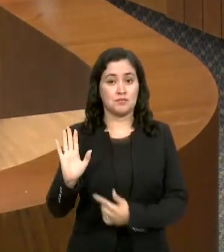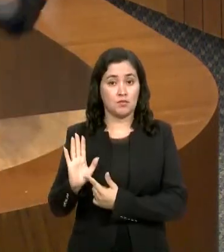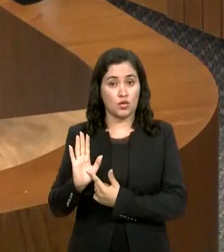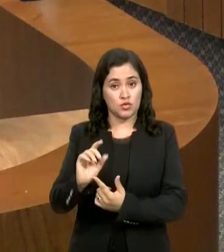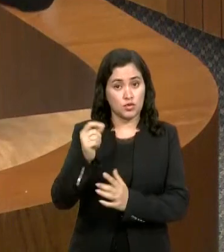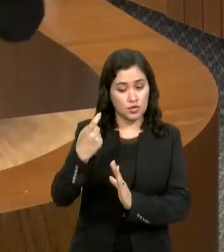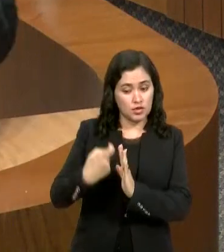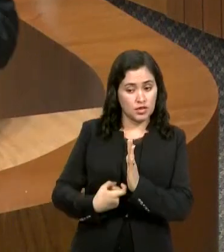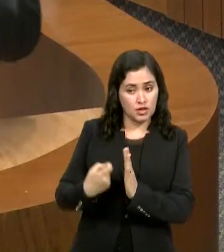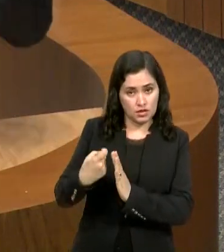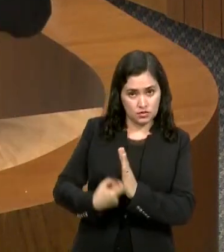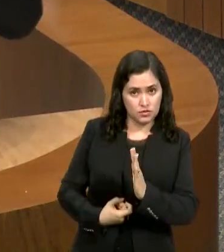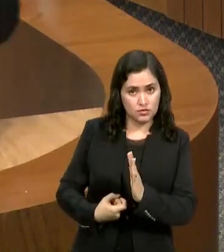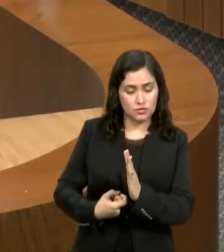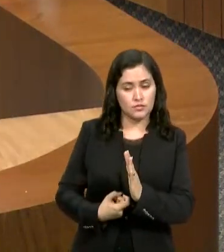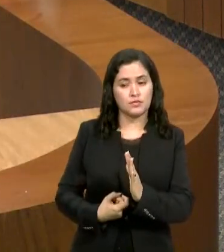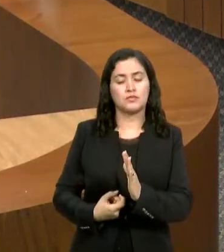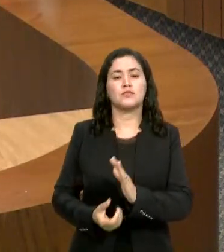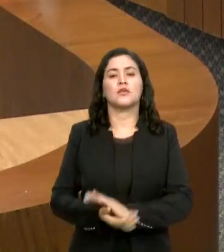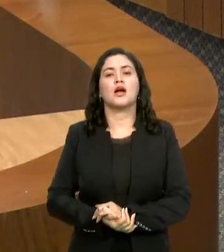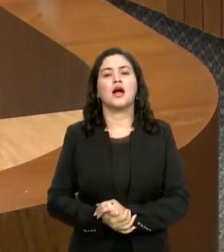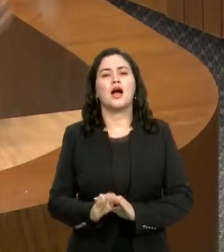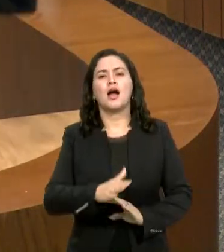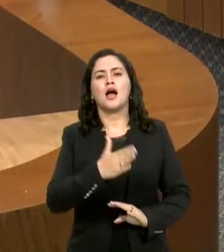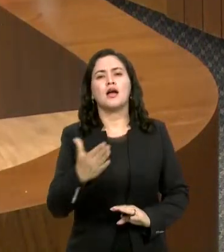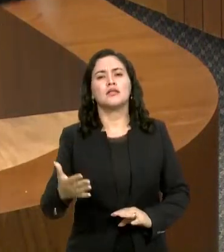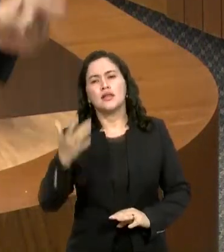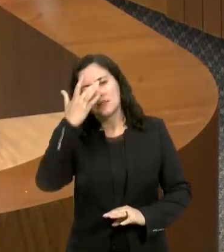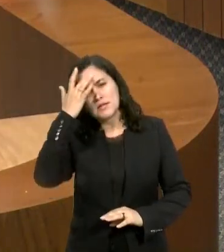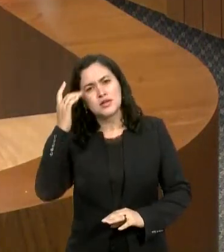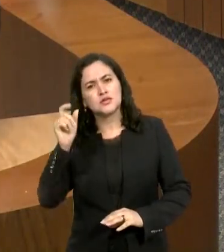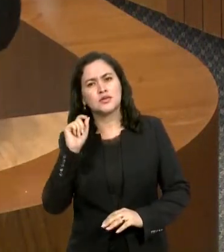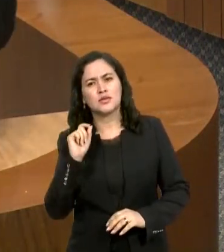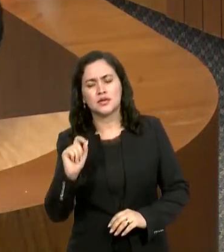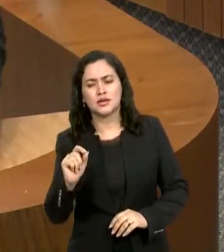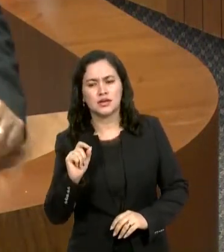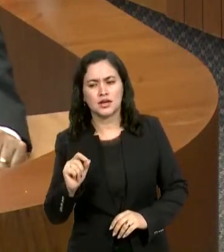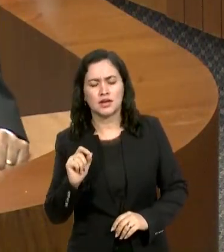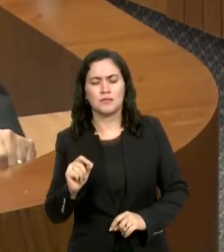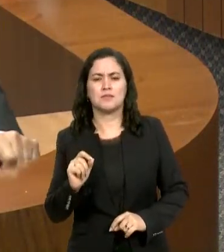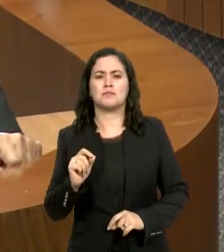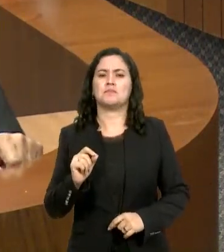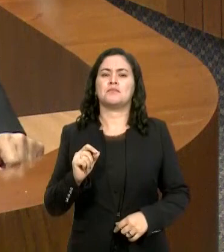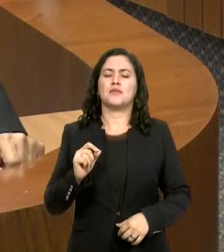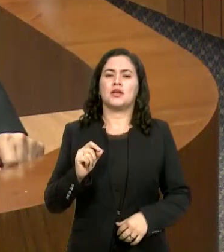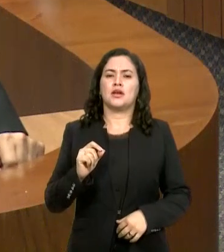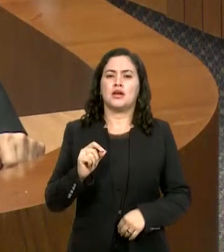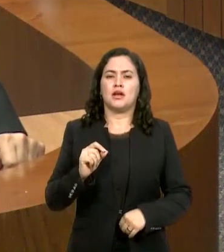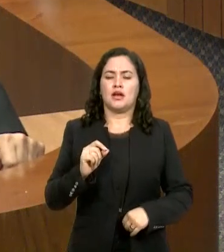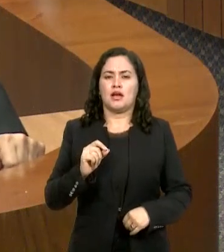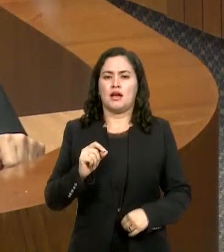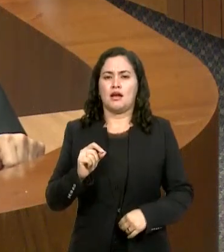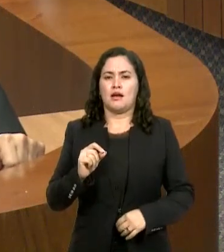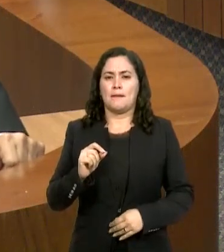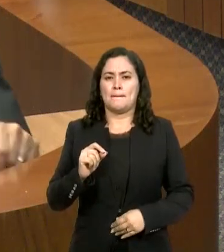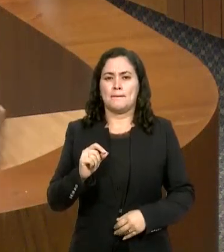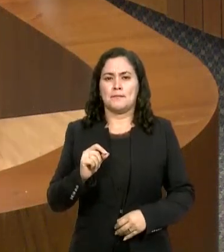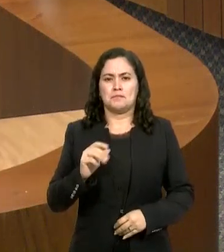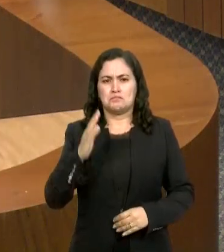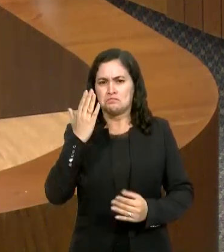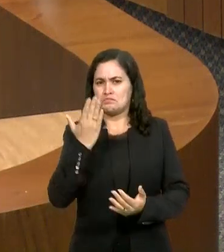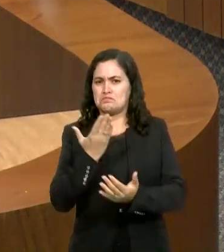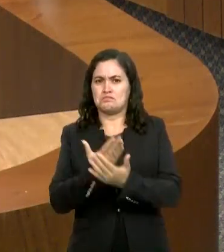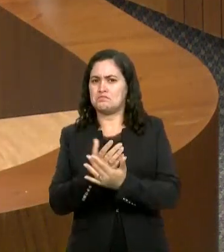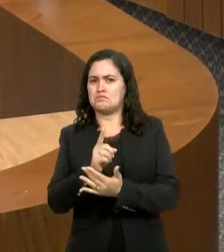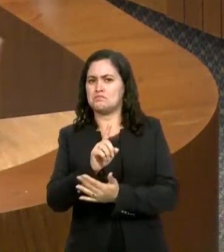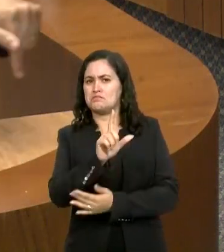texto. Até mesmo os que são mais céticos acreditam que a dívida do Brasil provavelmente ficará sob controle. E